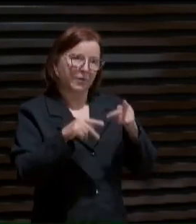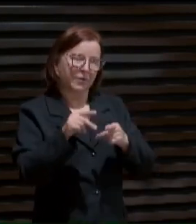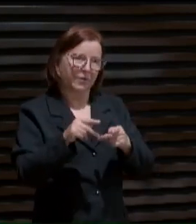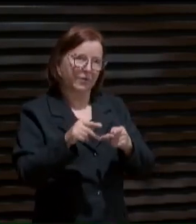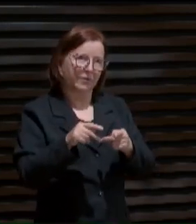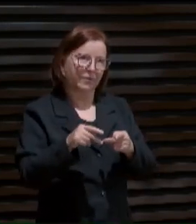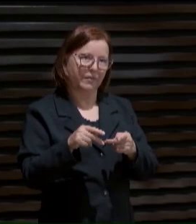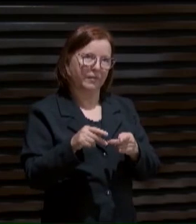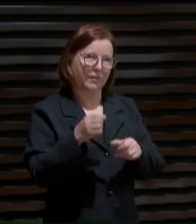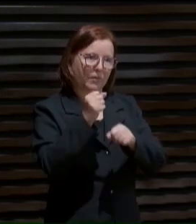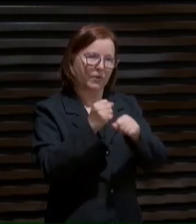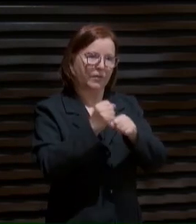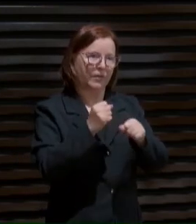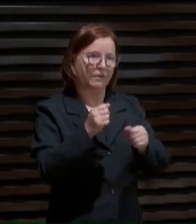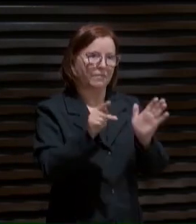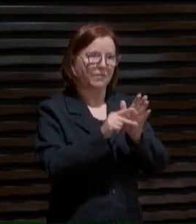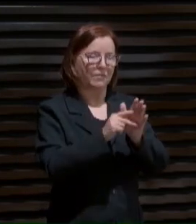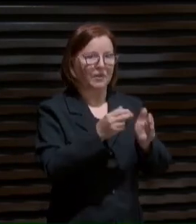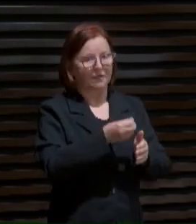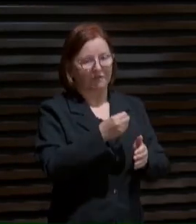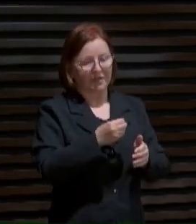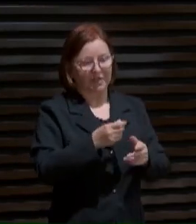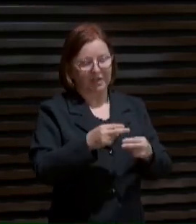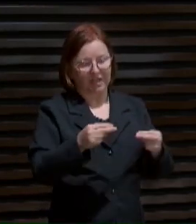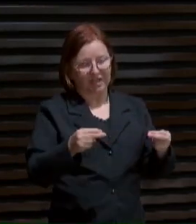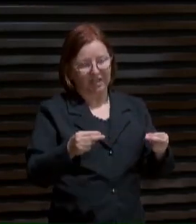vidas sobre o que está desmoronando